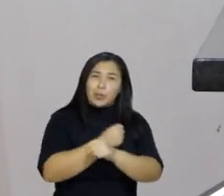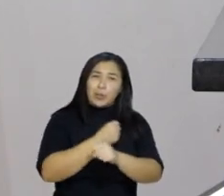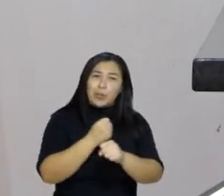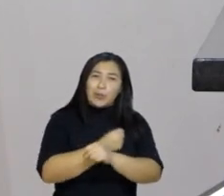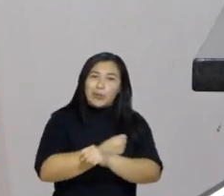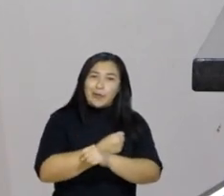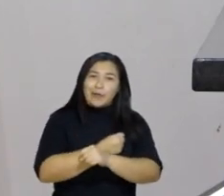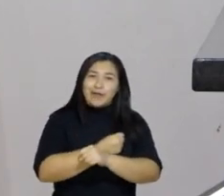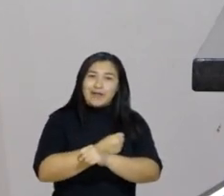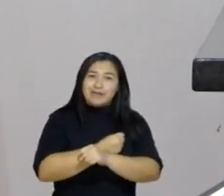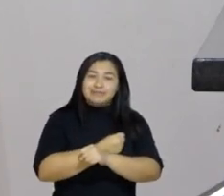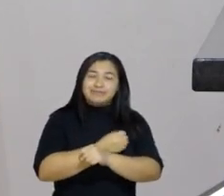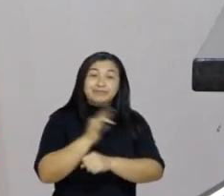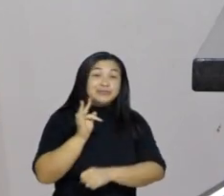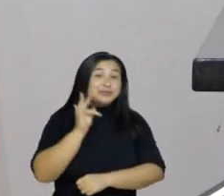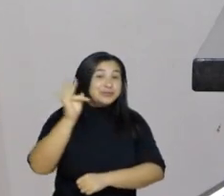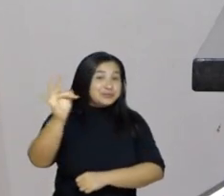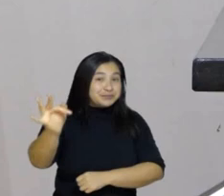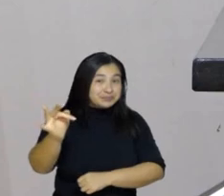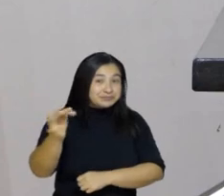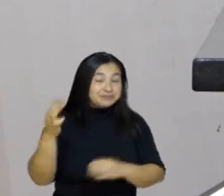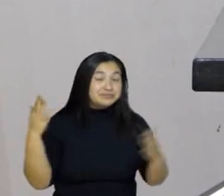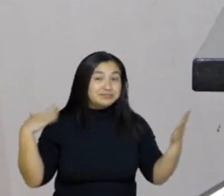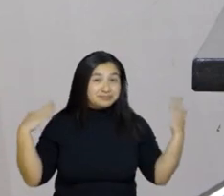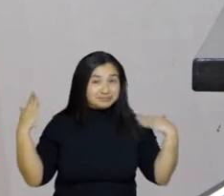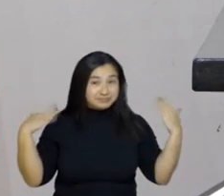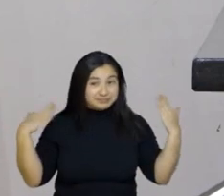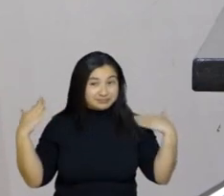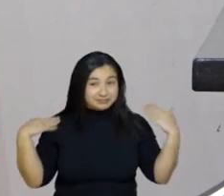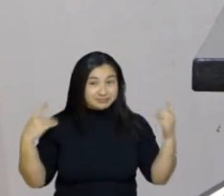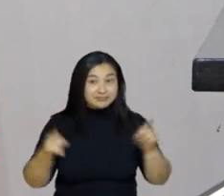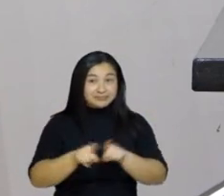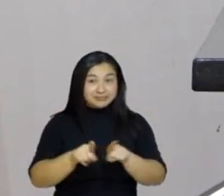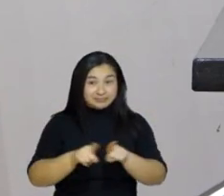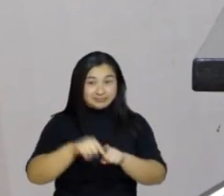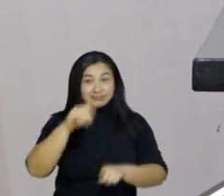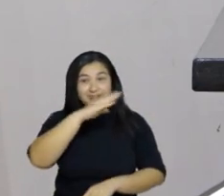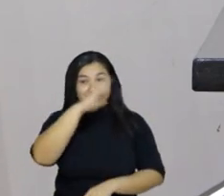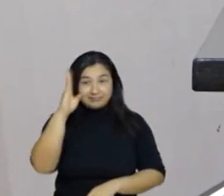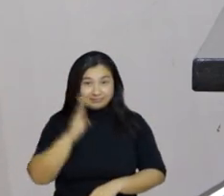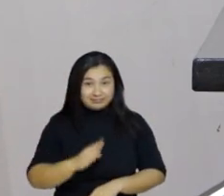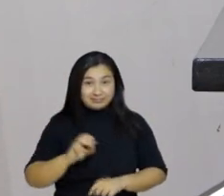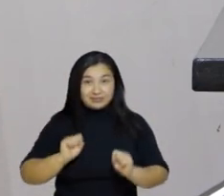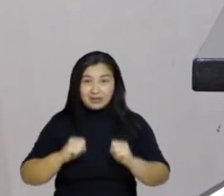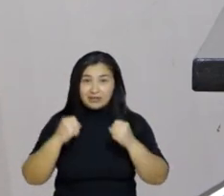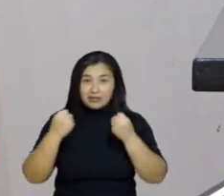futuro da Marinha, o futuro do Brasil, para defender a nossa Amazônia Azul.